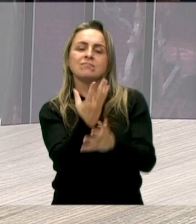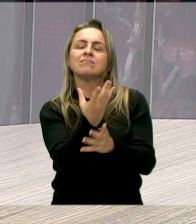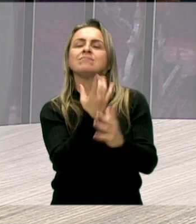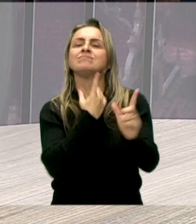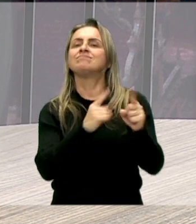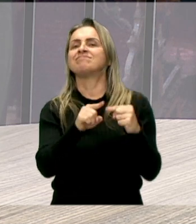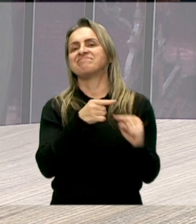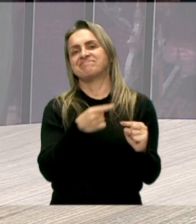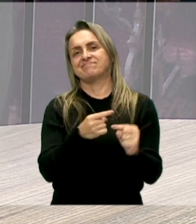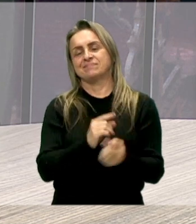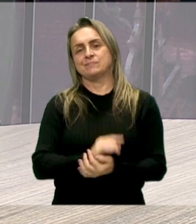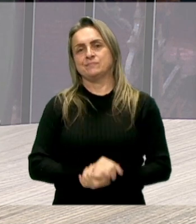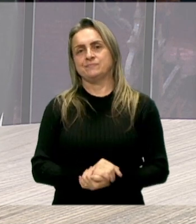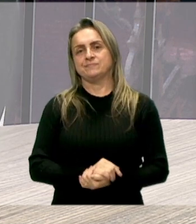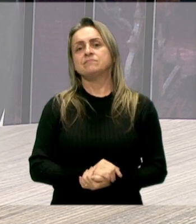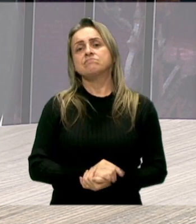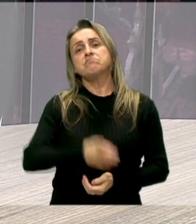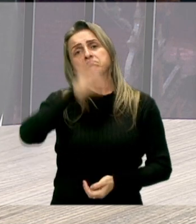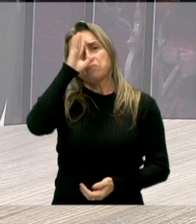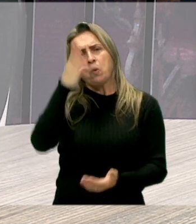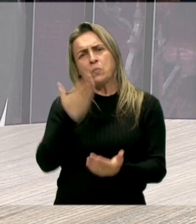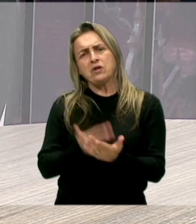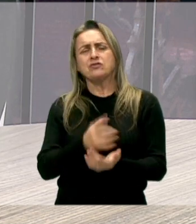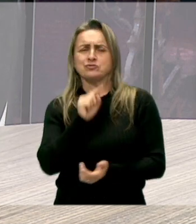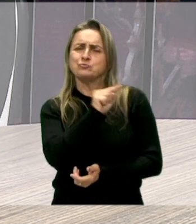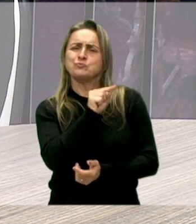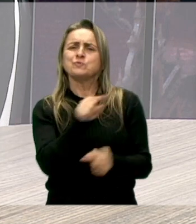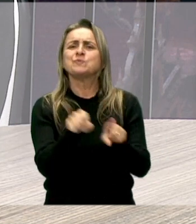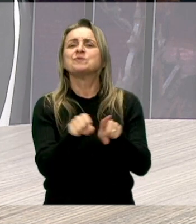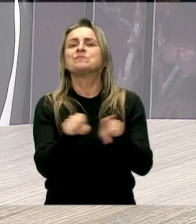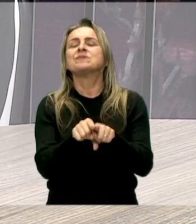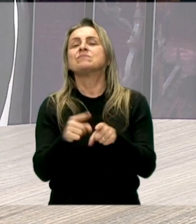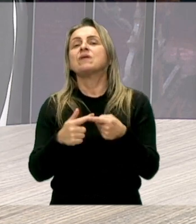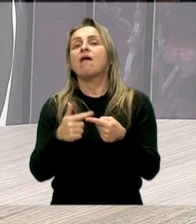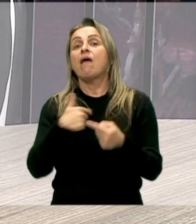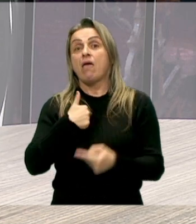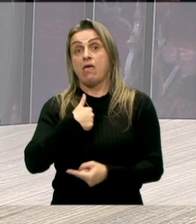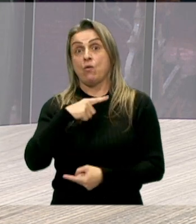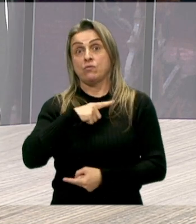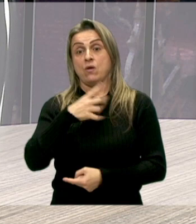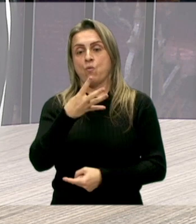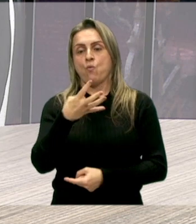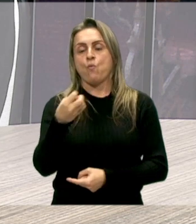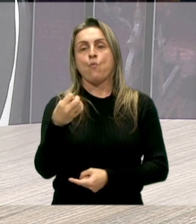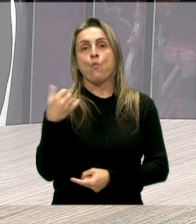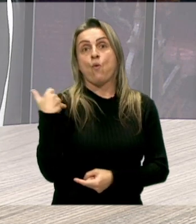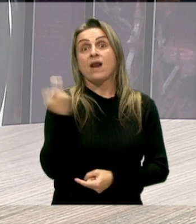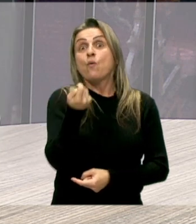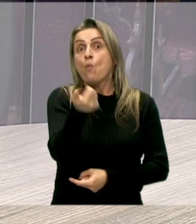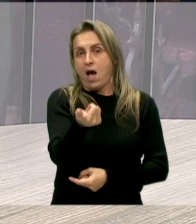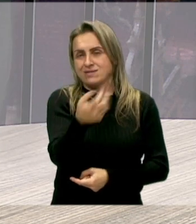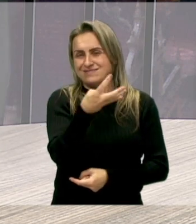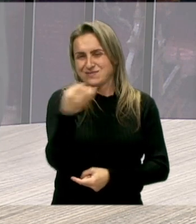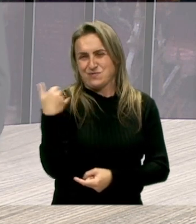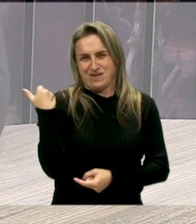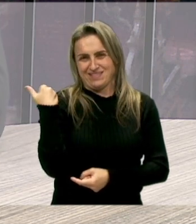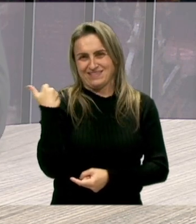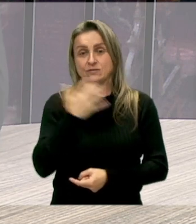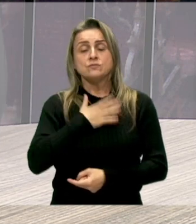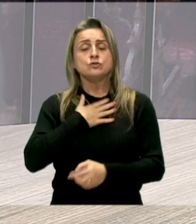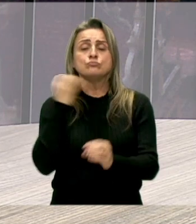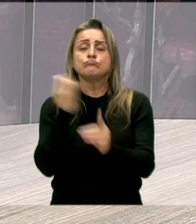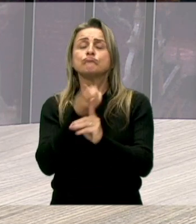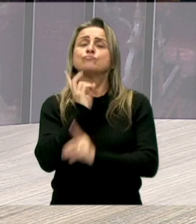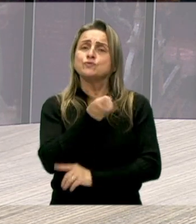eu acho que é uma cultura que a gente tem de muito tempo, assim, né? Eu tenho quase 40 anos e acho que os meus encontros sempre têm esses